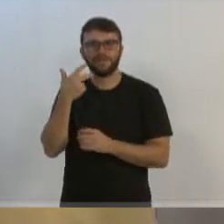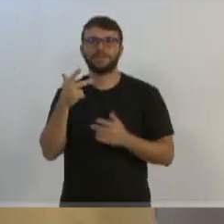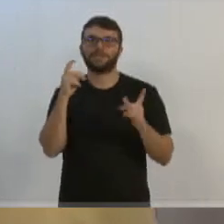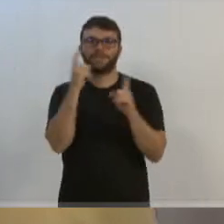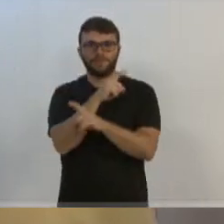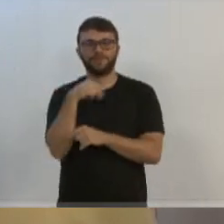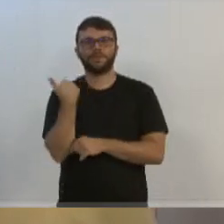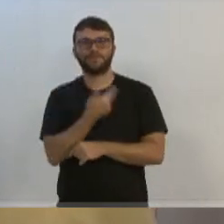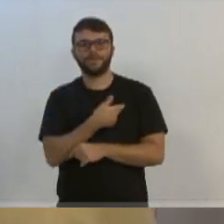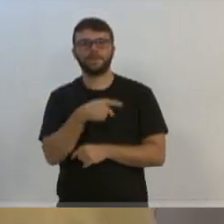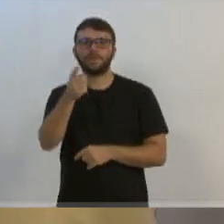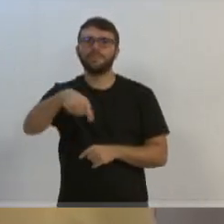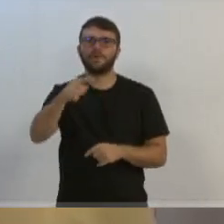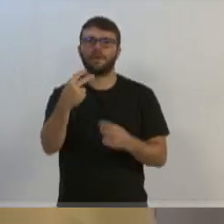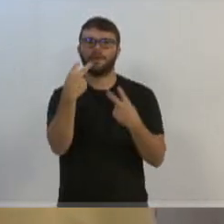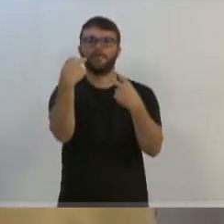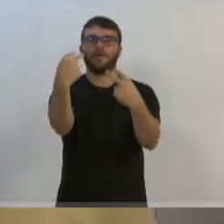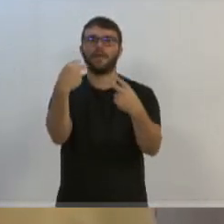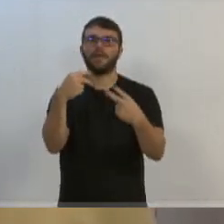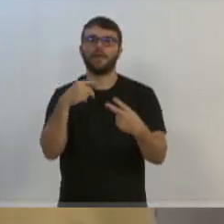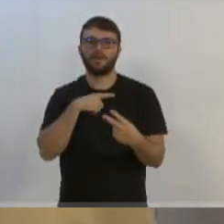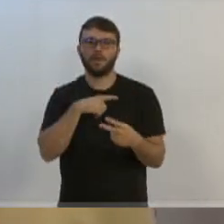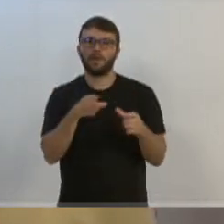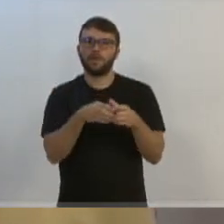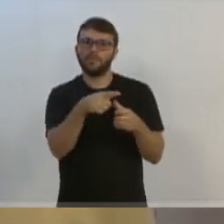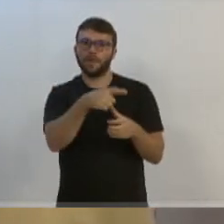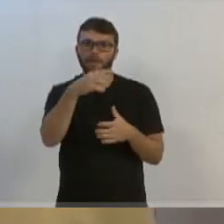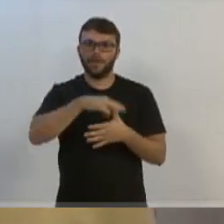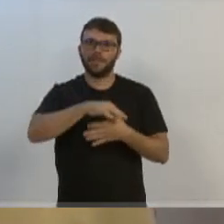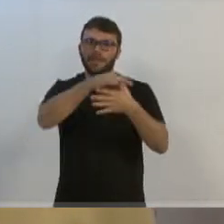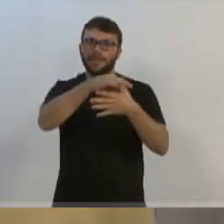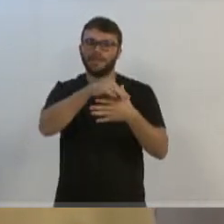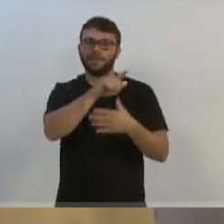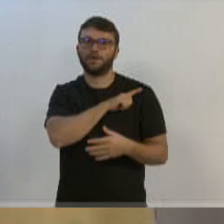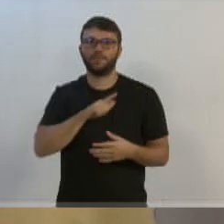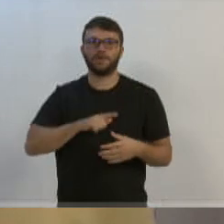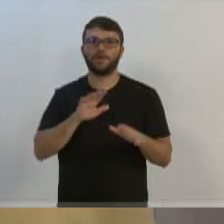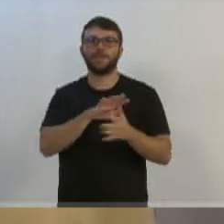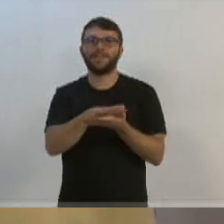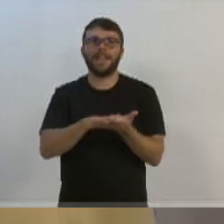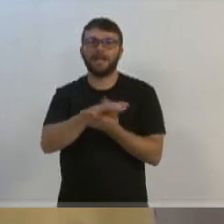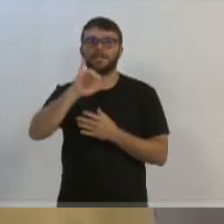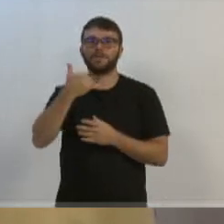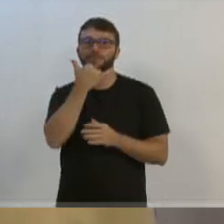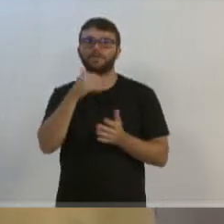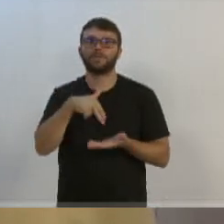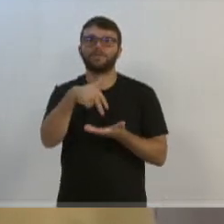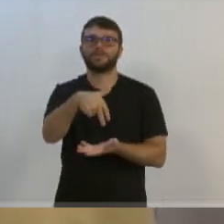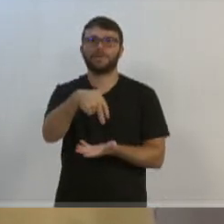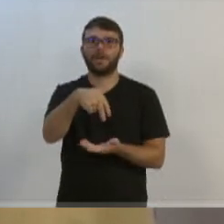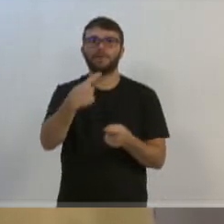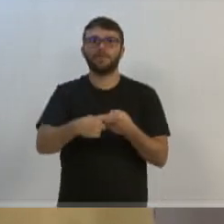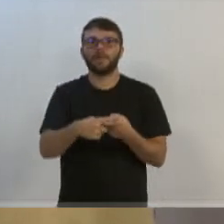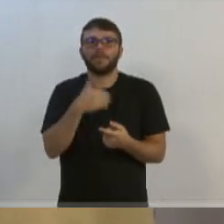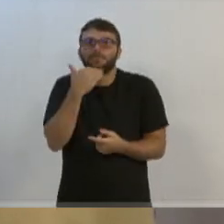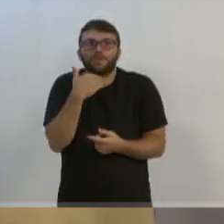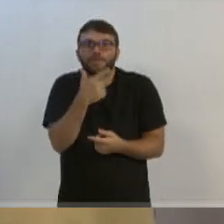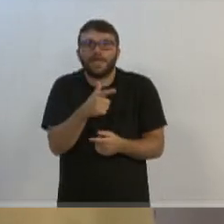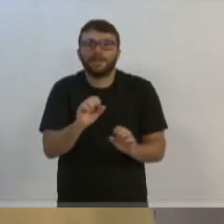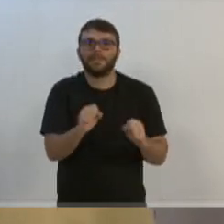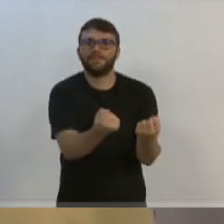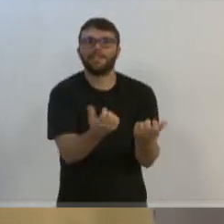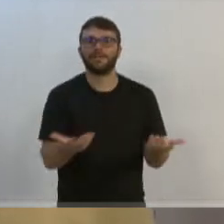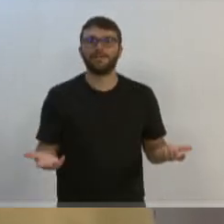que quem está assistindo, está acompanhando, que nenhum vereador da base, nenhum líder do governo veio justificar, porque é justificar e defender o indefensável. Na verdade é